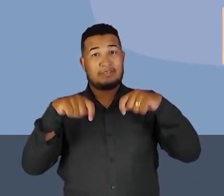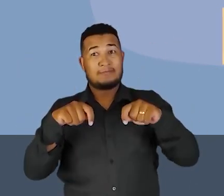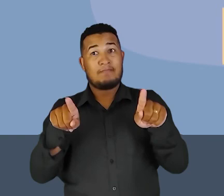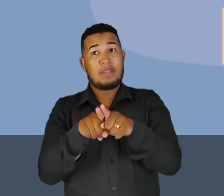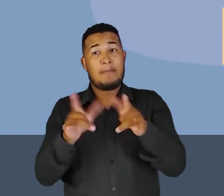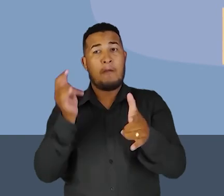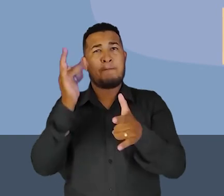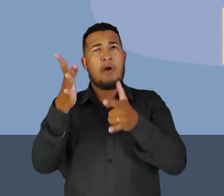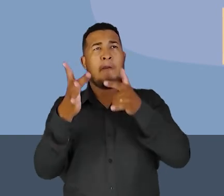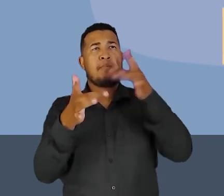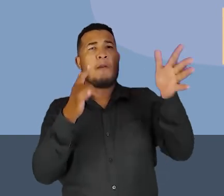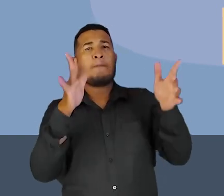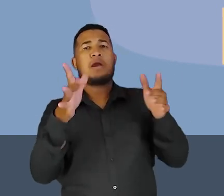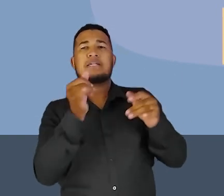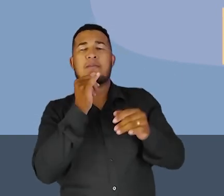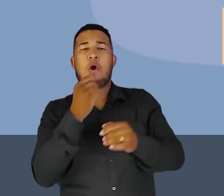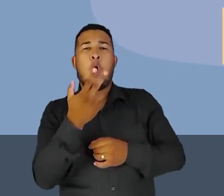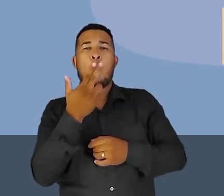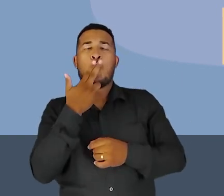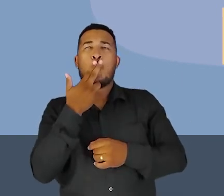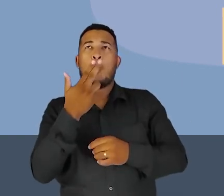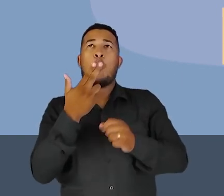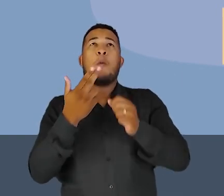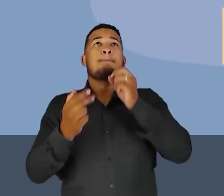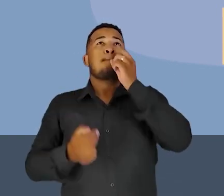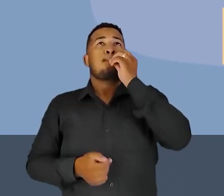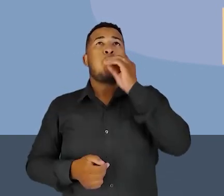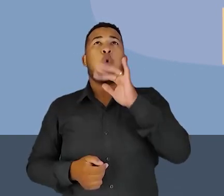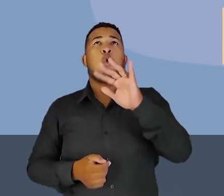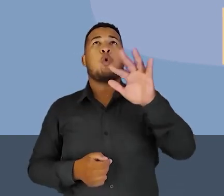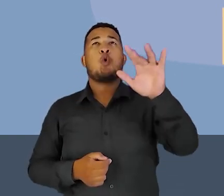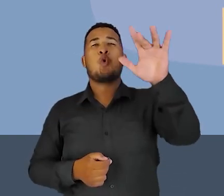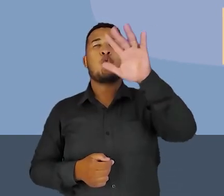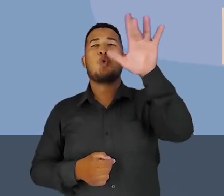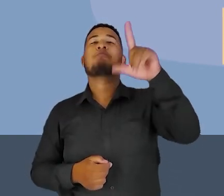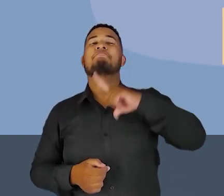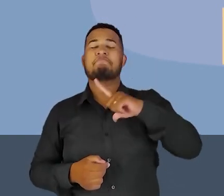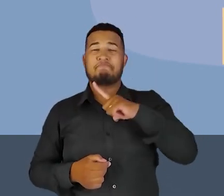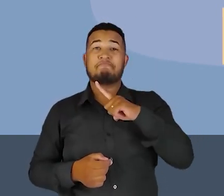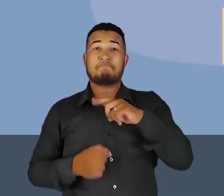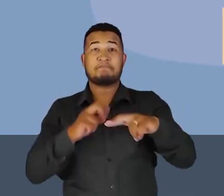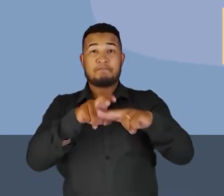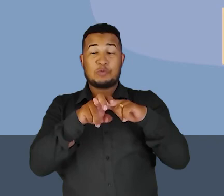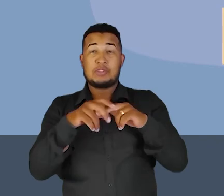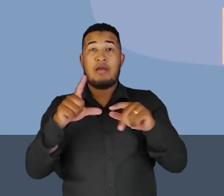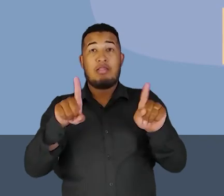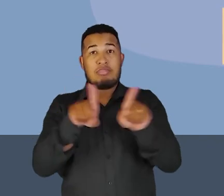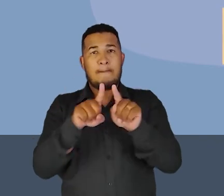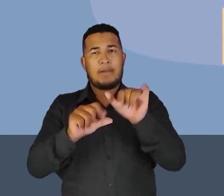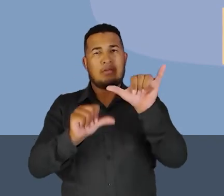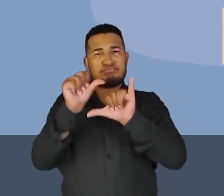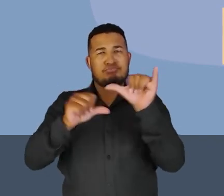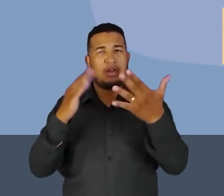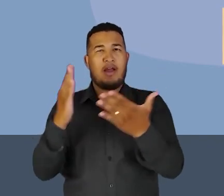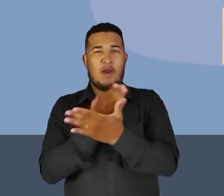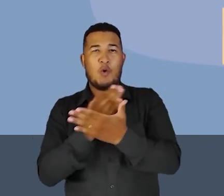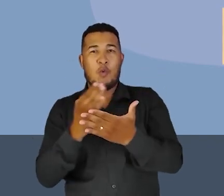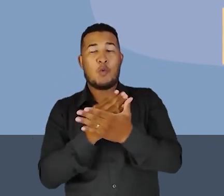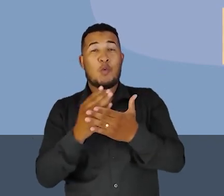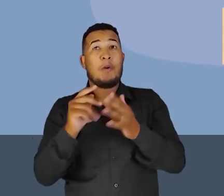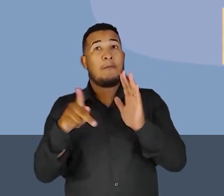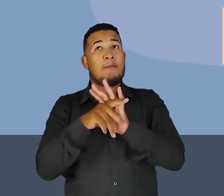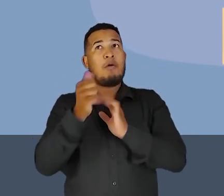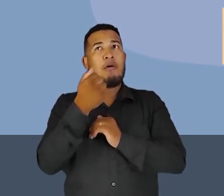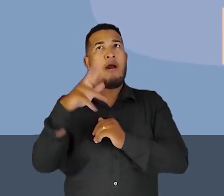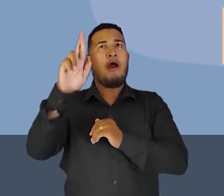também na fumaça do cigarro, estão presentes aí através de algumas reações do nitrogênio do ar